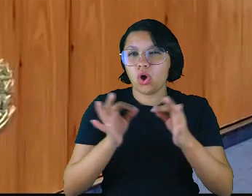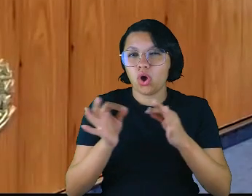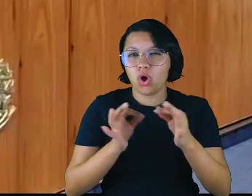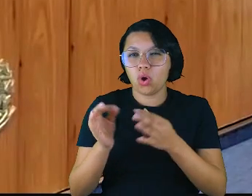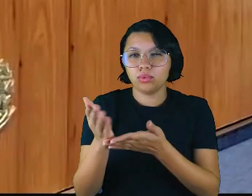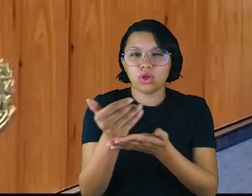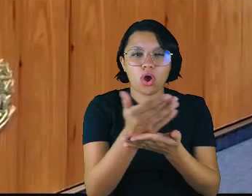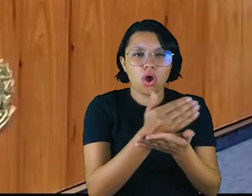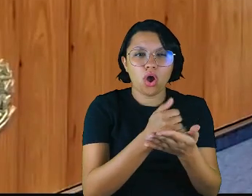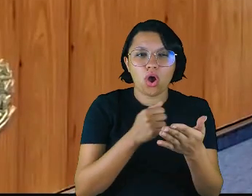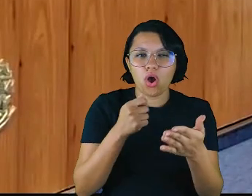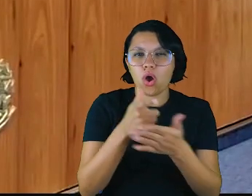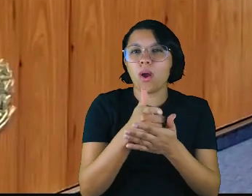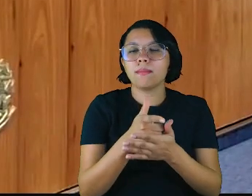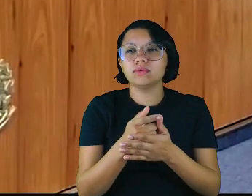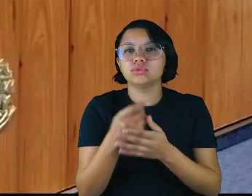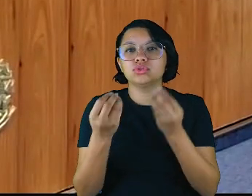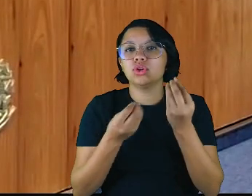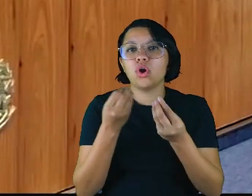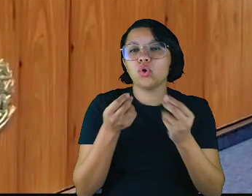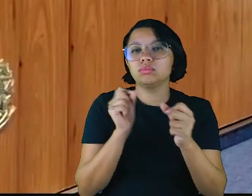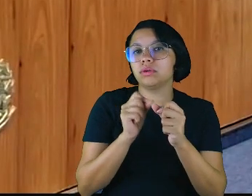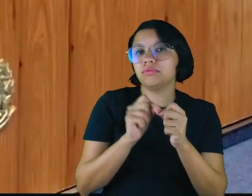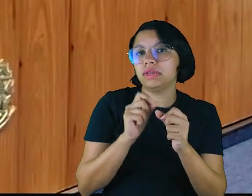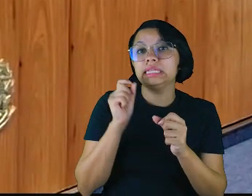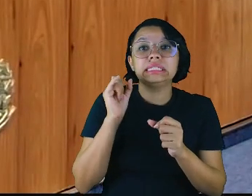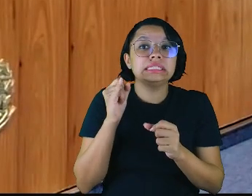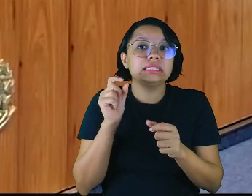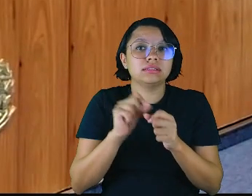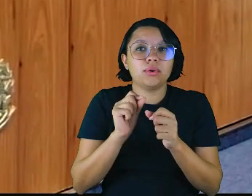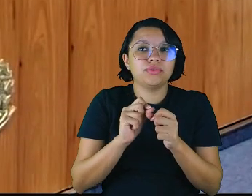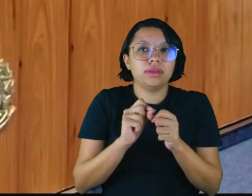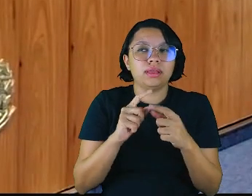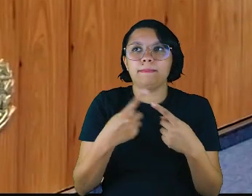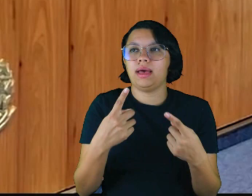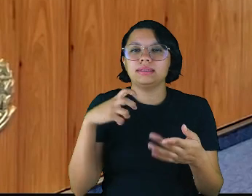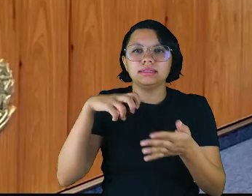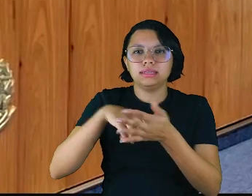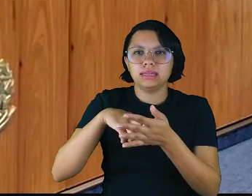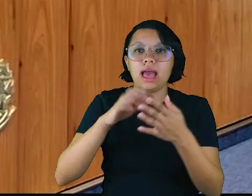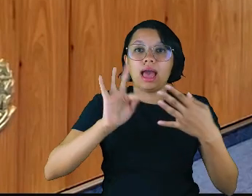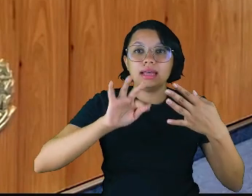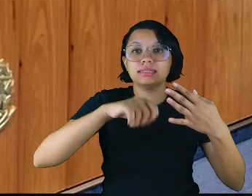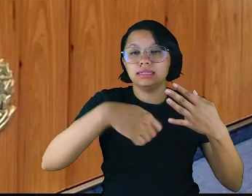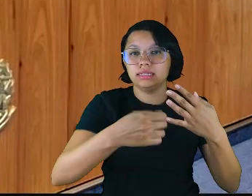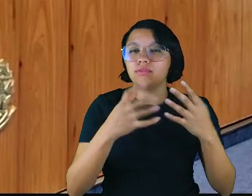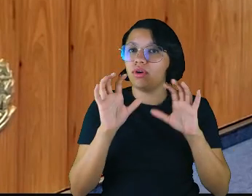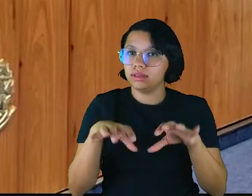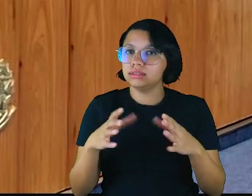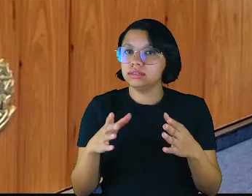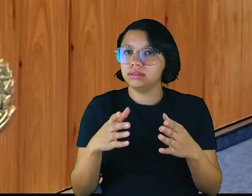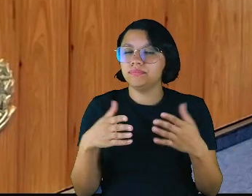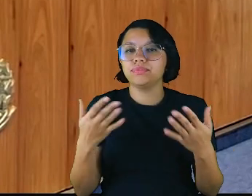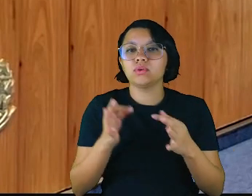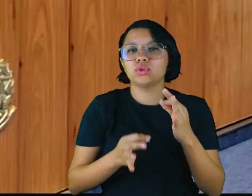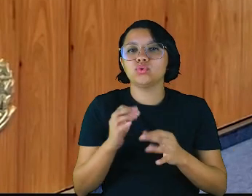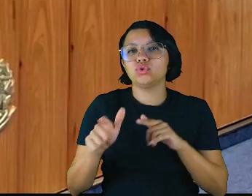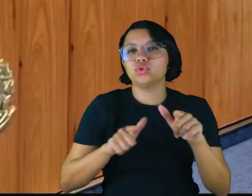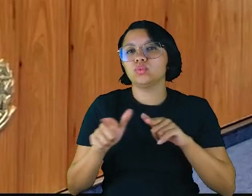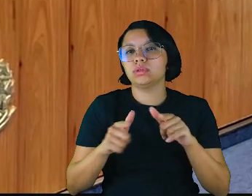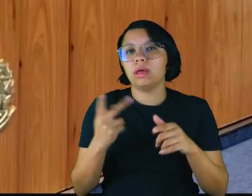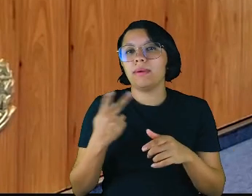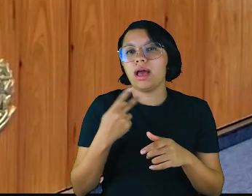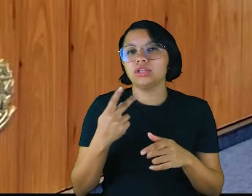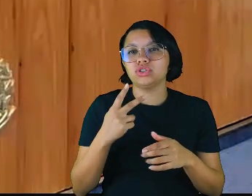tal. Se são feitas ou não, como são feitas ou não, eu não sei. Mas a sentença foi dessa maneira. Então, na Justiça do Trabalho, a gente